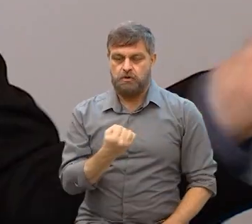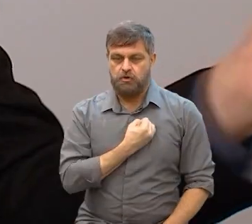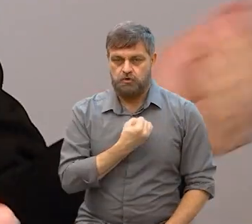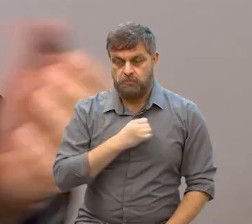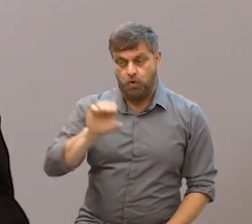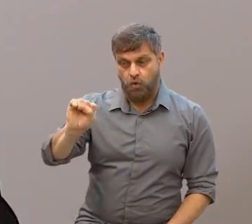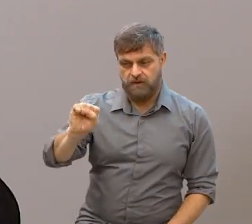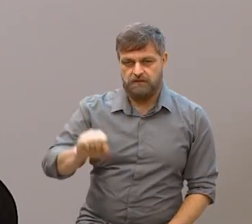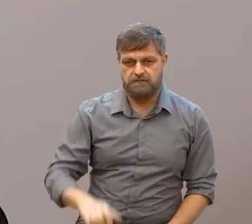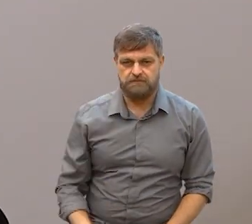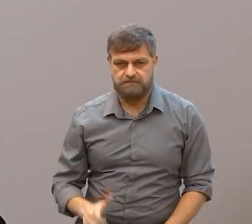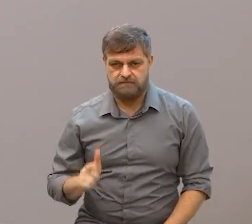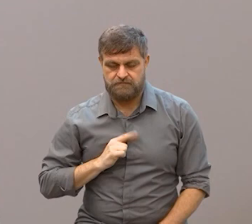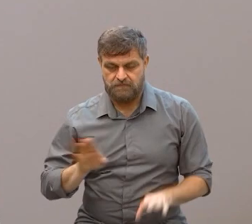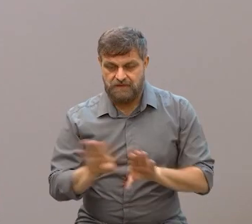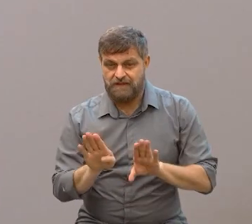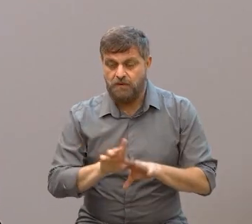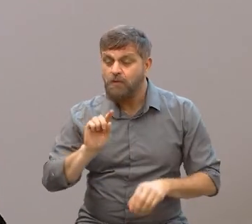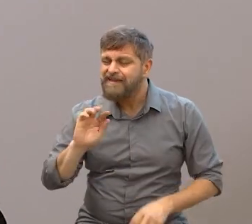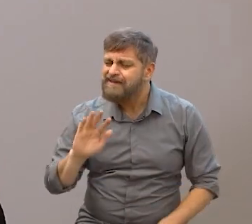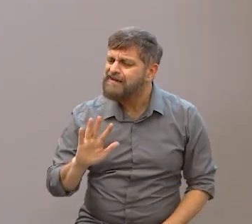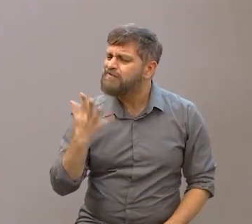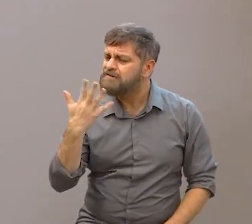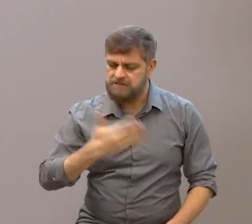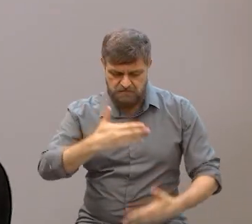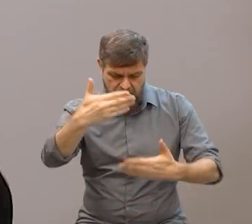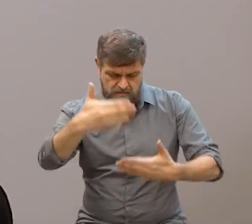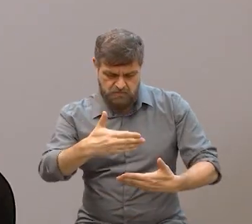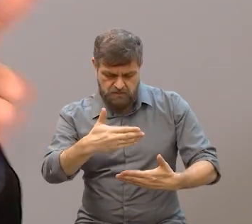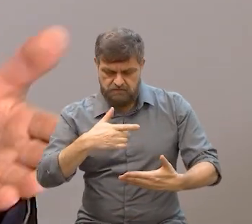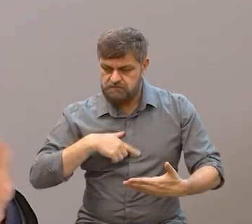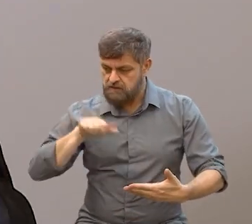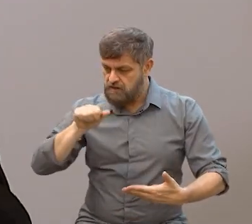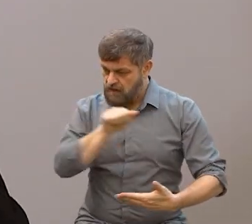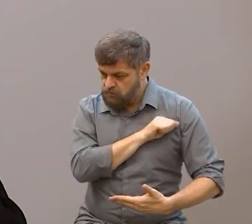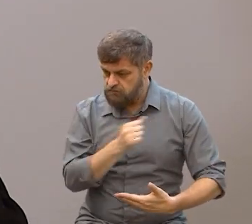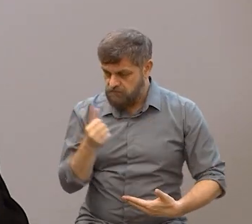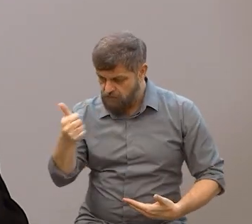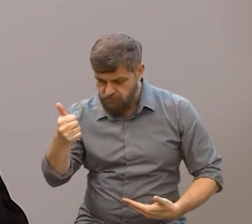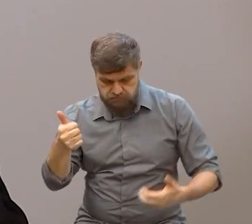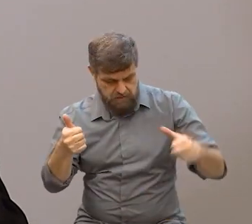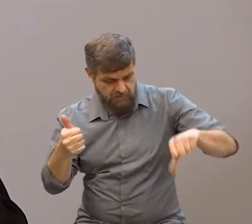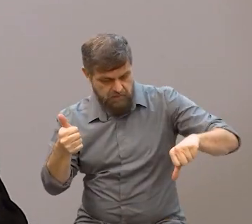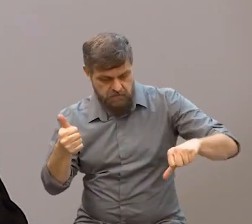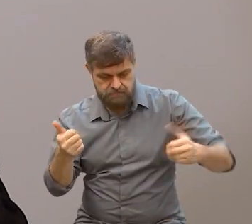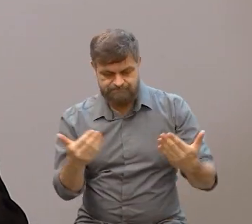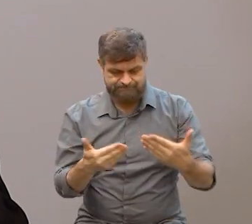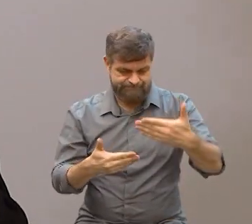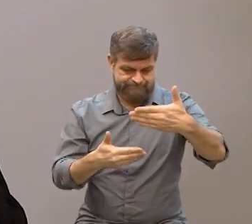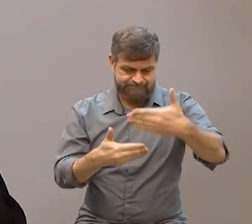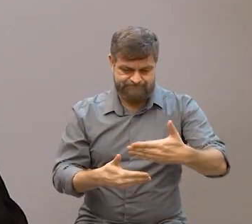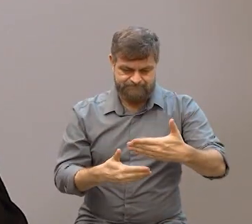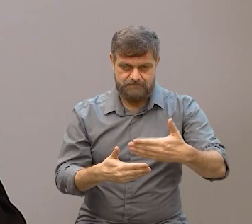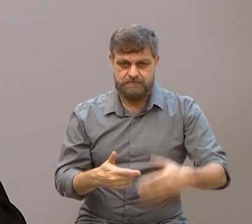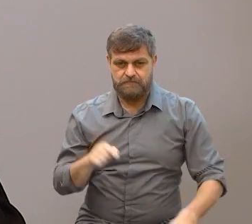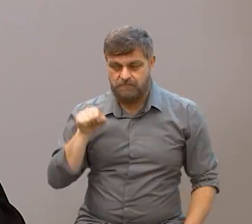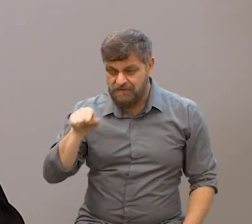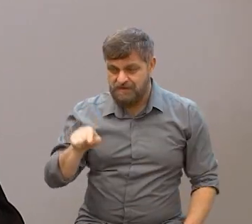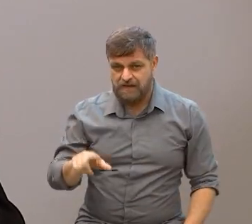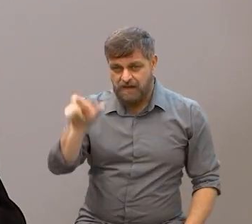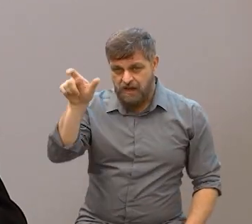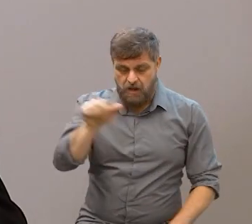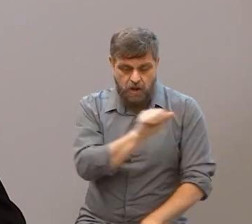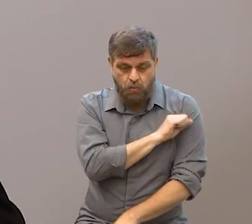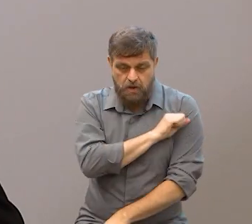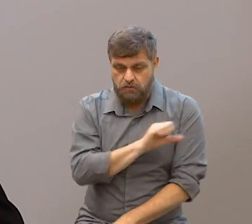avaliação, que é bem o que a Carol falou, precisa ver o que aconteceu com a prova, com aquele instrumento, com a avaliação que você aplicou. Eu informo para você que aquele que tirou 8,